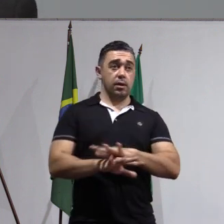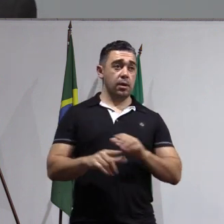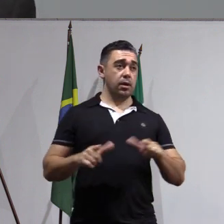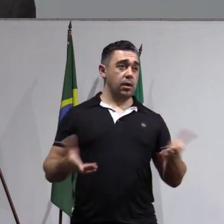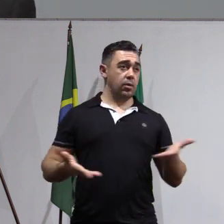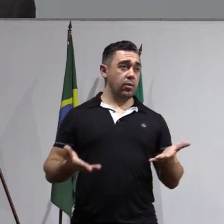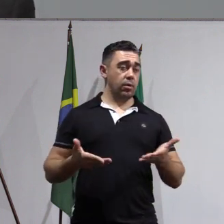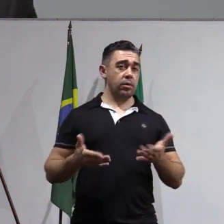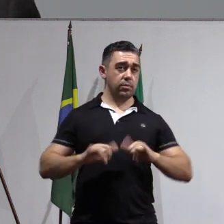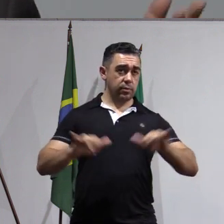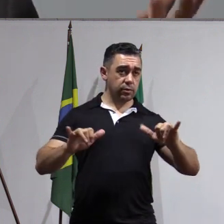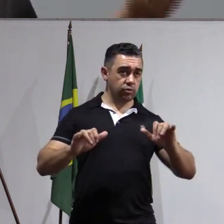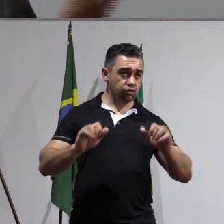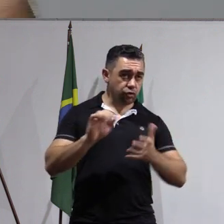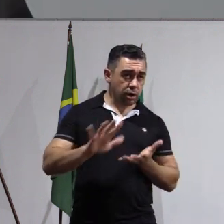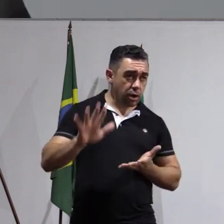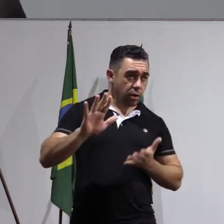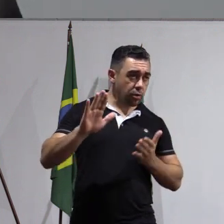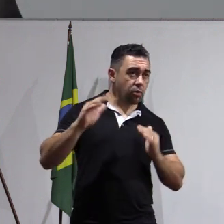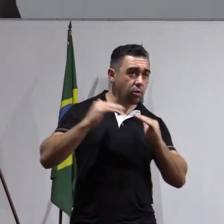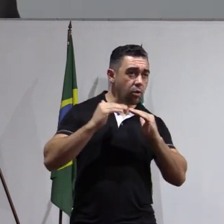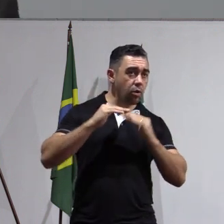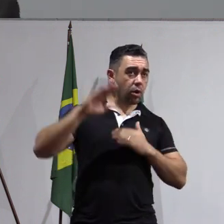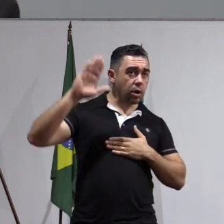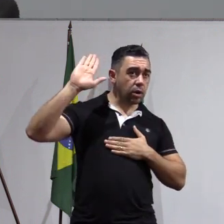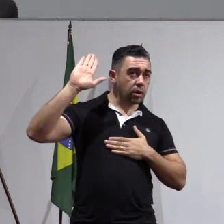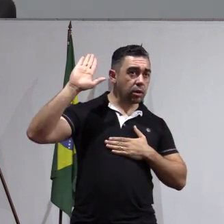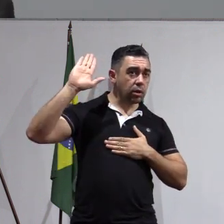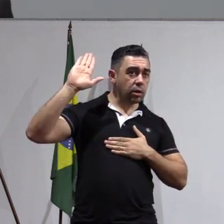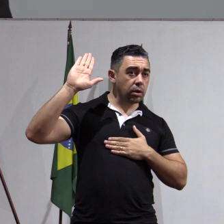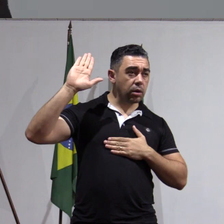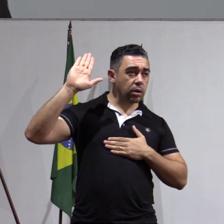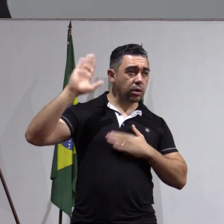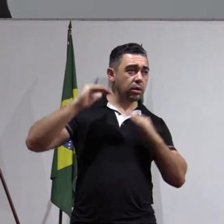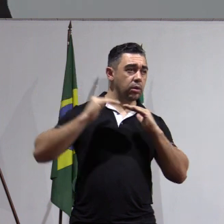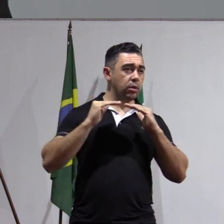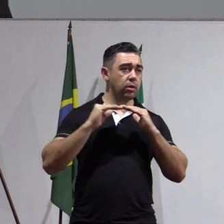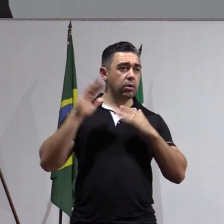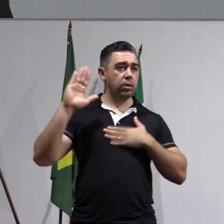com esse encaminhamento geral. Que eles estão de acordo, por favor, de algum modo se manifestem, levantem a mão.